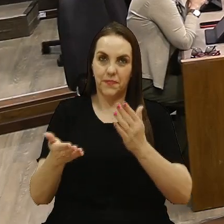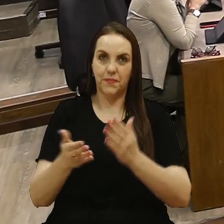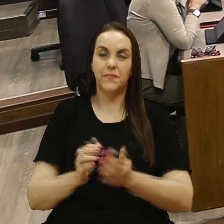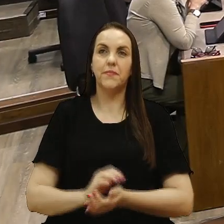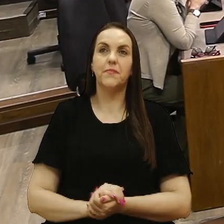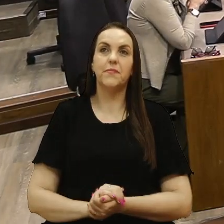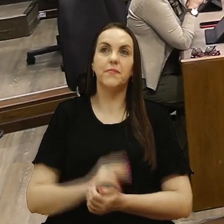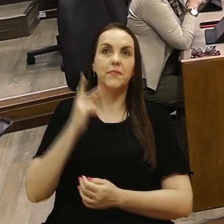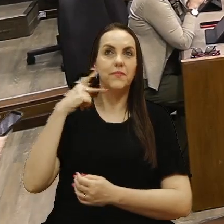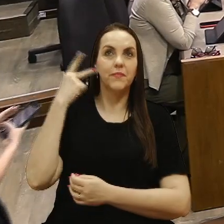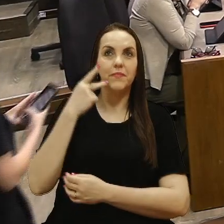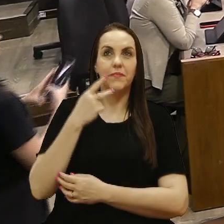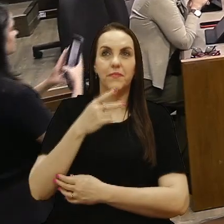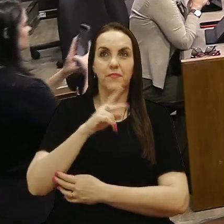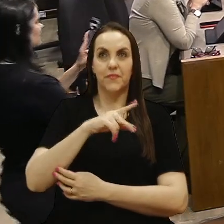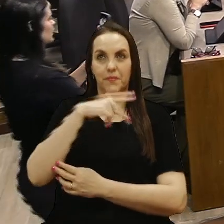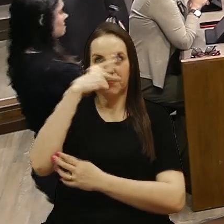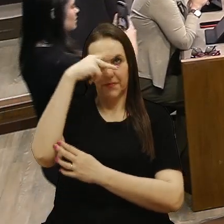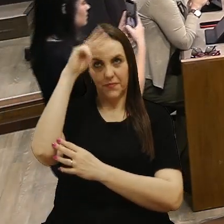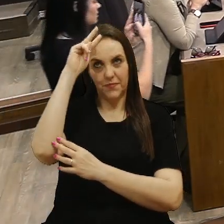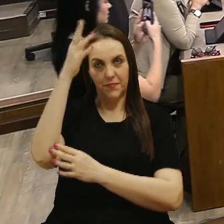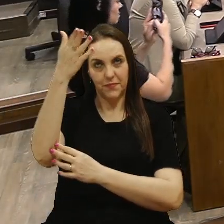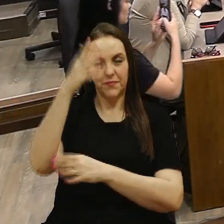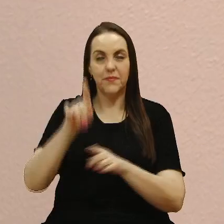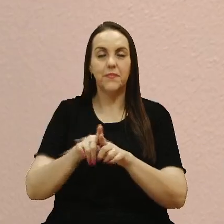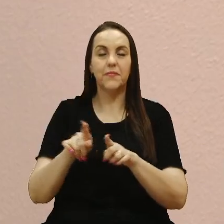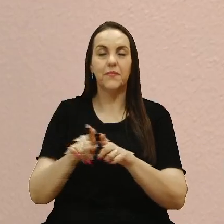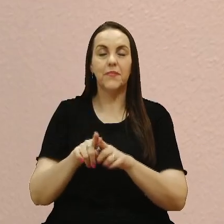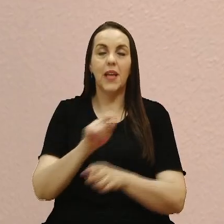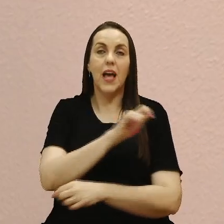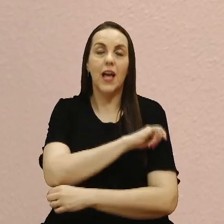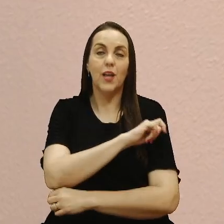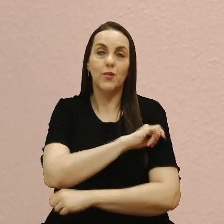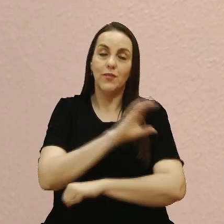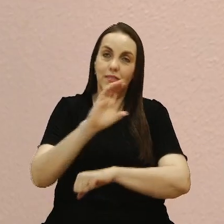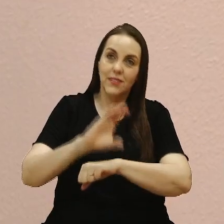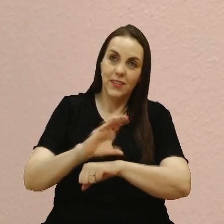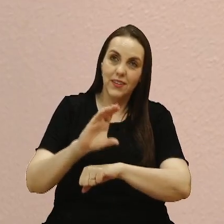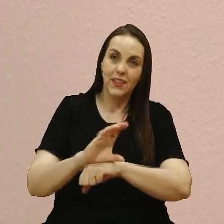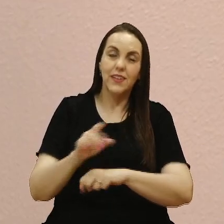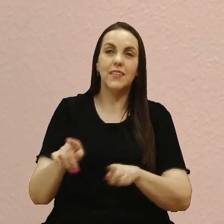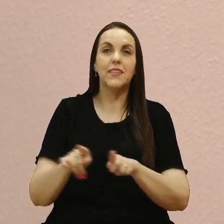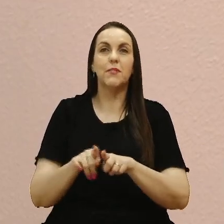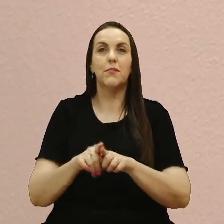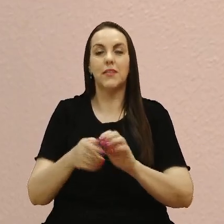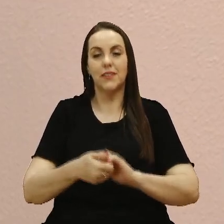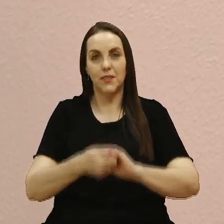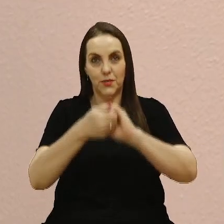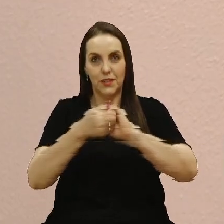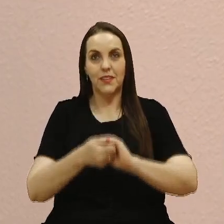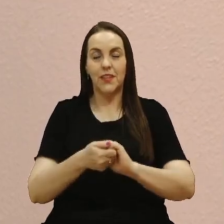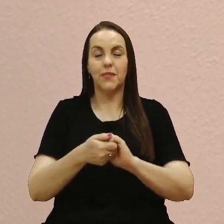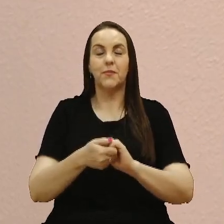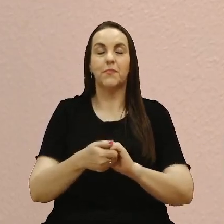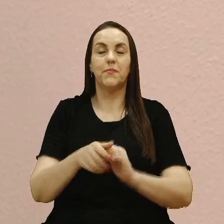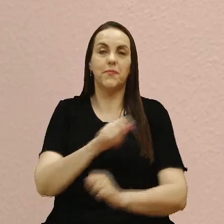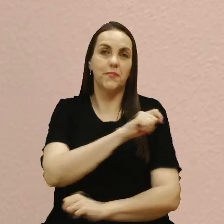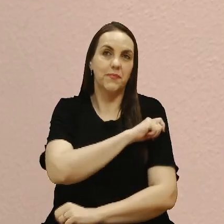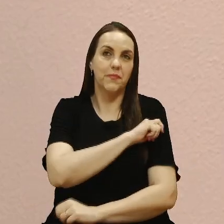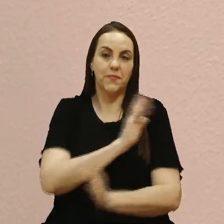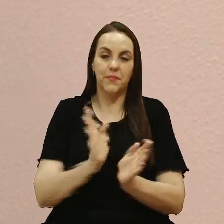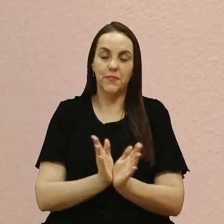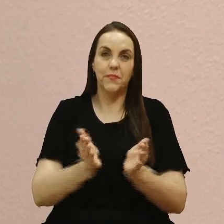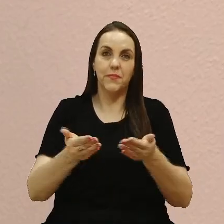congratulações do vereador Edson da Rosa, saudar os alunos do CETEC, saudar também os alunos do La Salle Carmo, mas